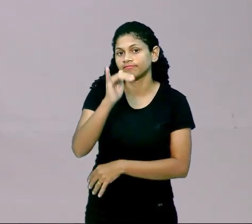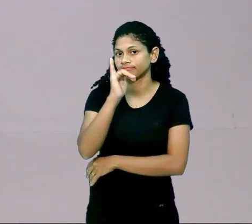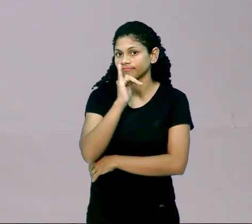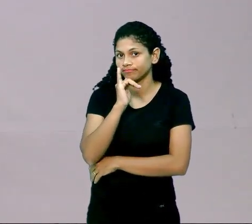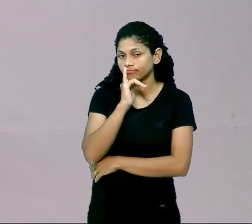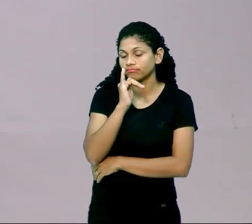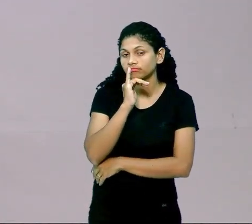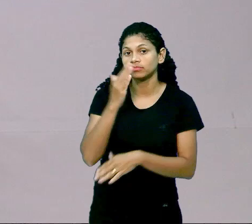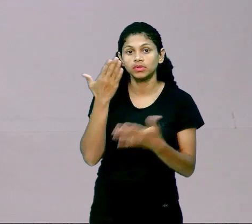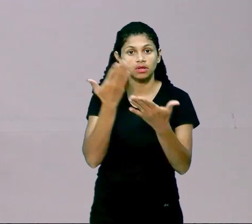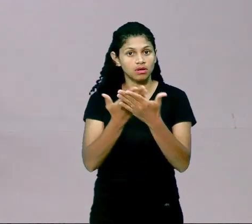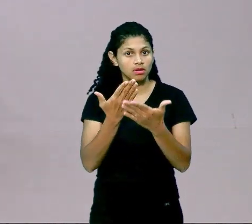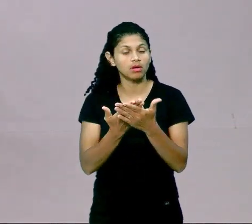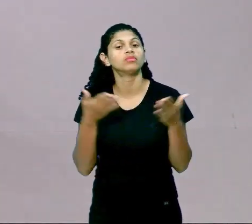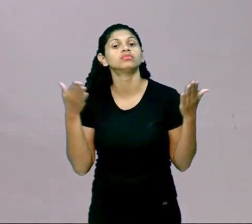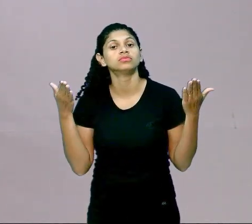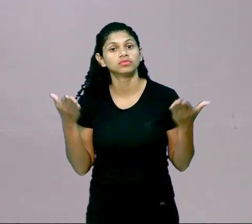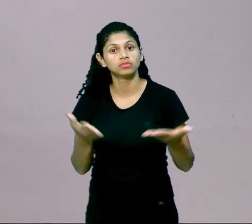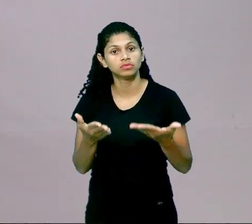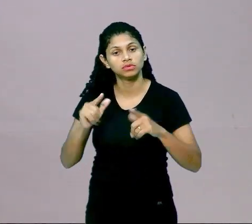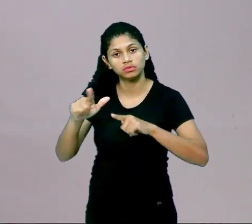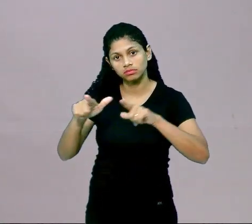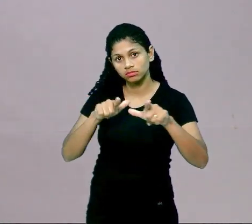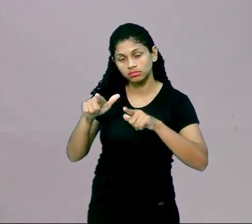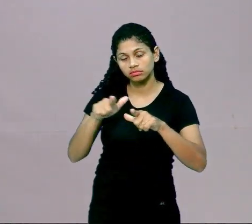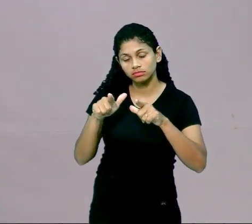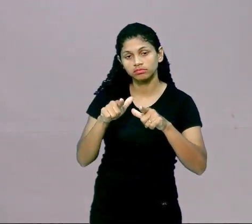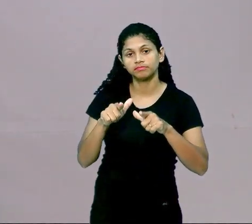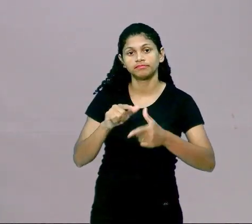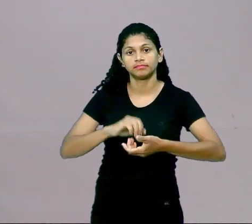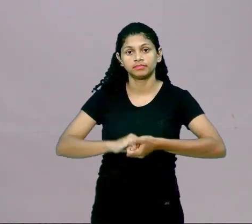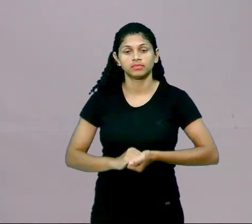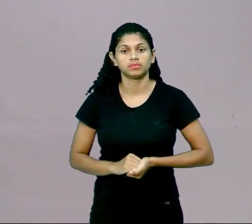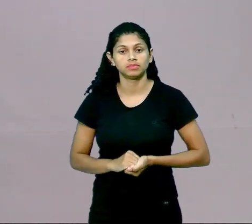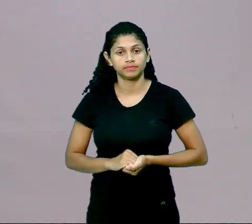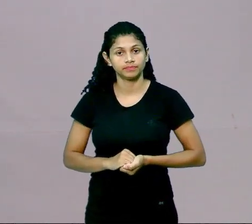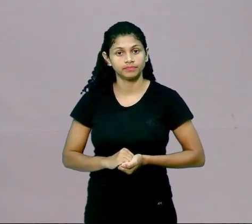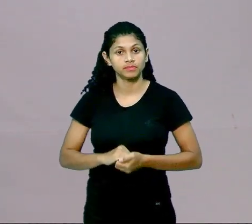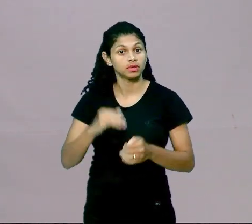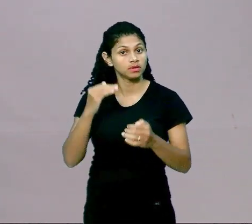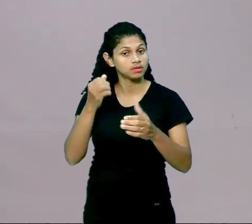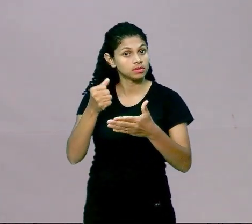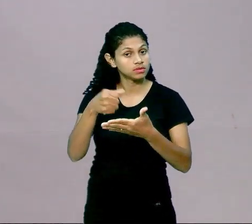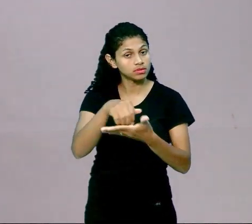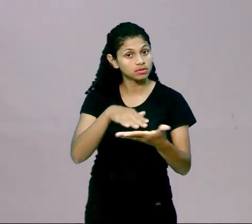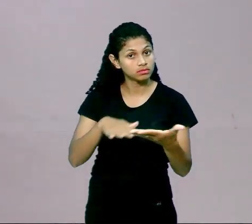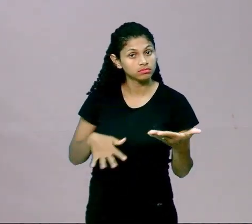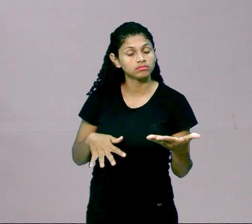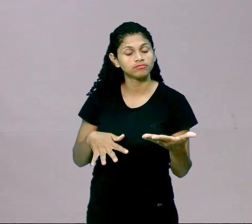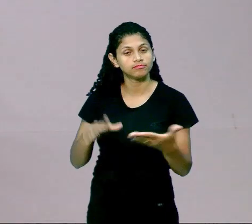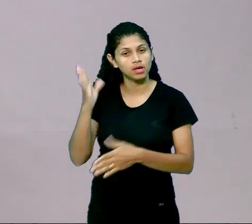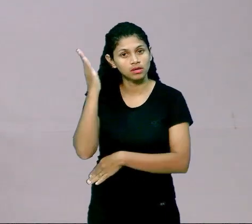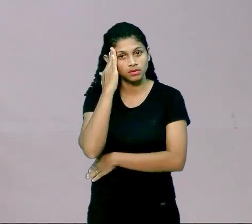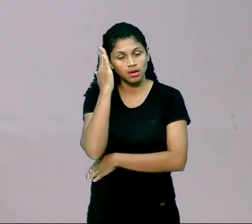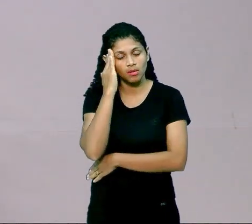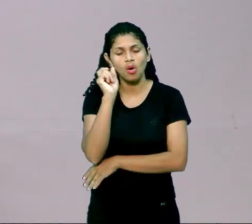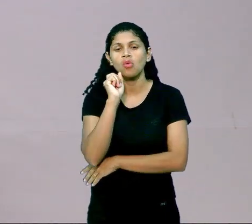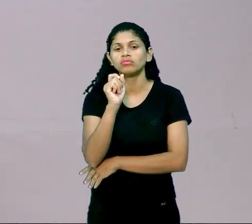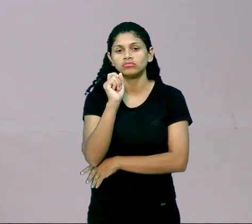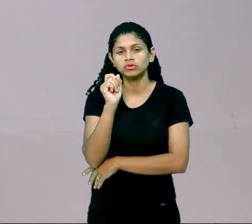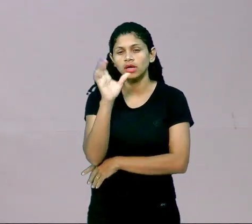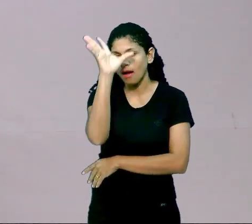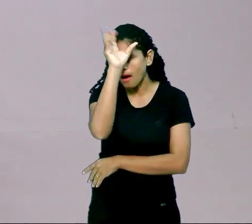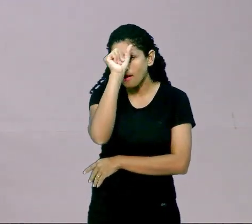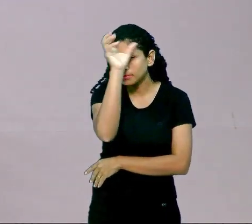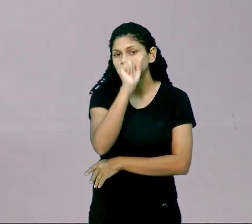trabalhar muito, tá? As atividades, para a gente saber o que a gente viu e o que a gente